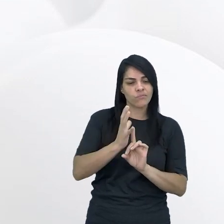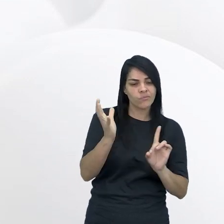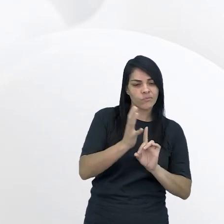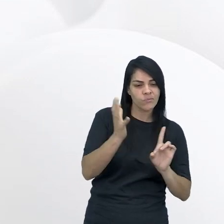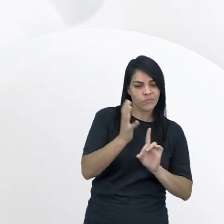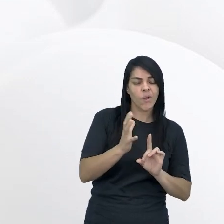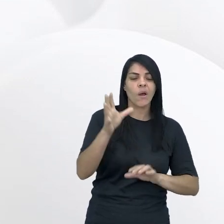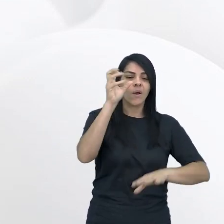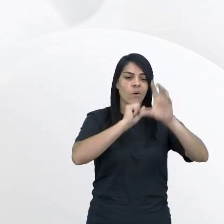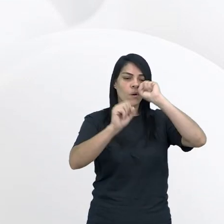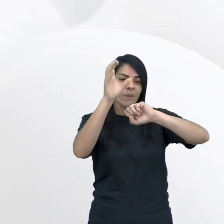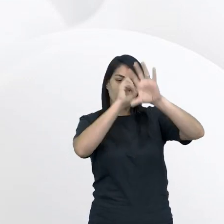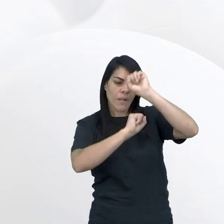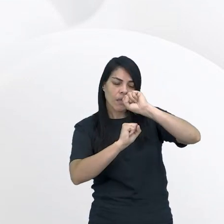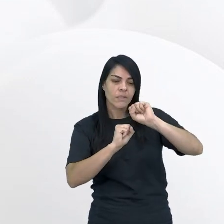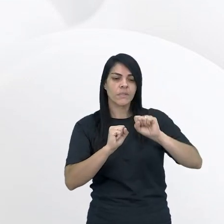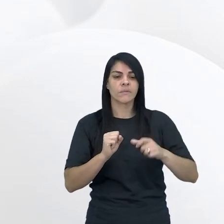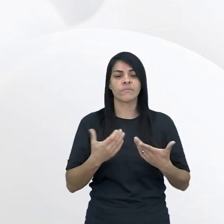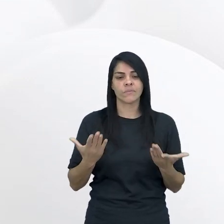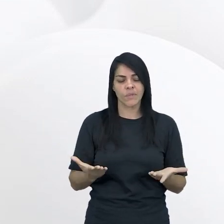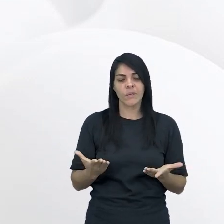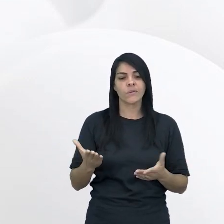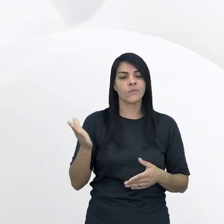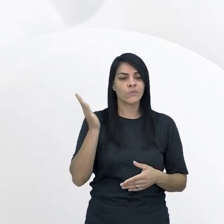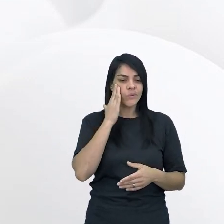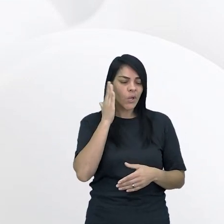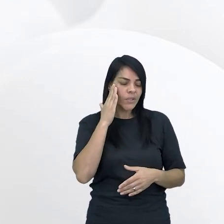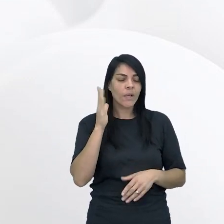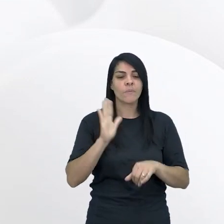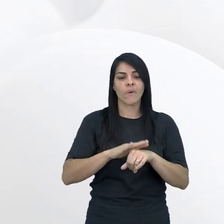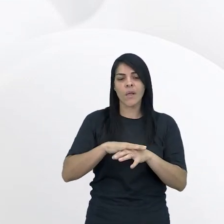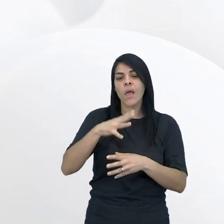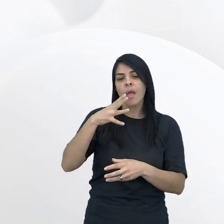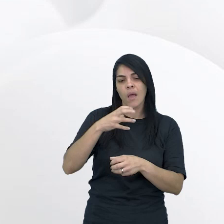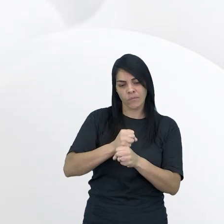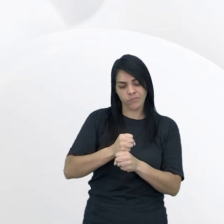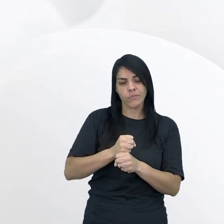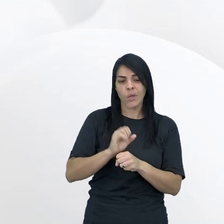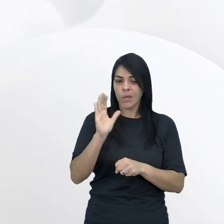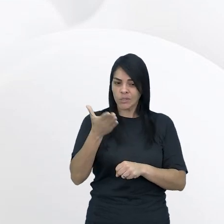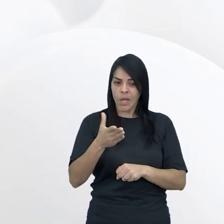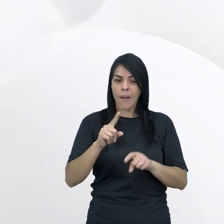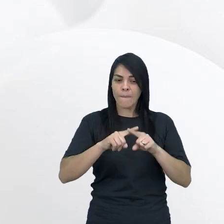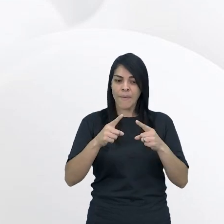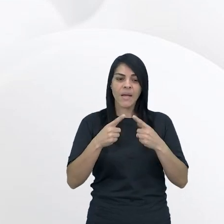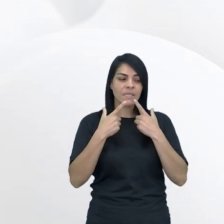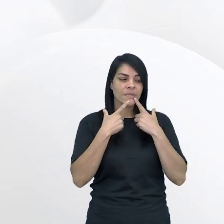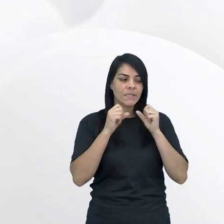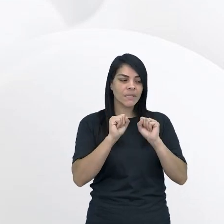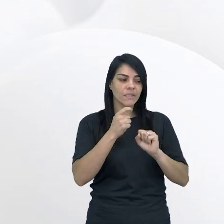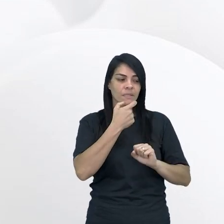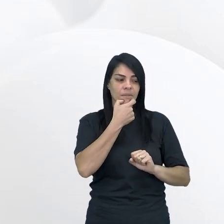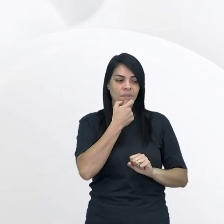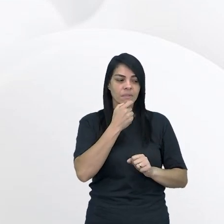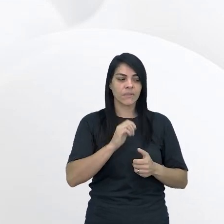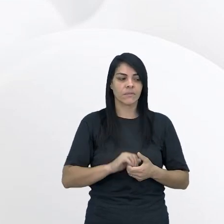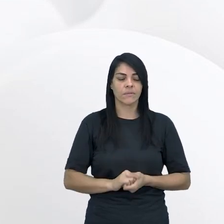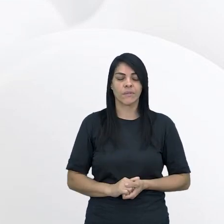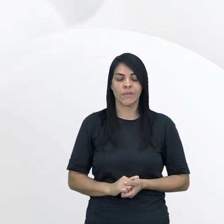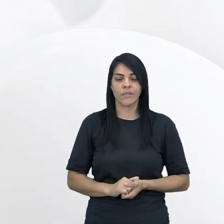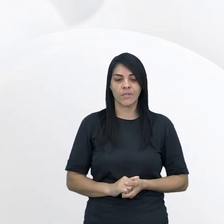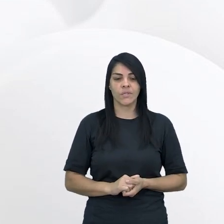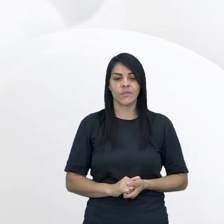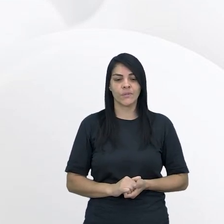a aprendizagem. Porque lembrando, ó, eles já sabem fazer esse tipo de conta, mas em inglês eles estão se adaptando com esse vocabulário